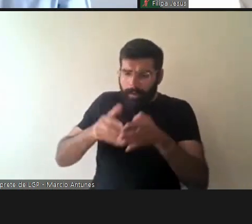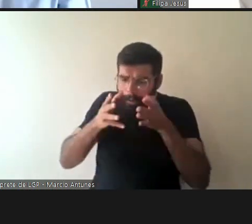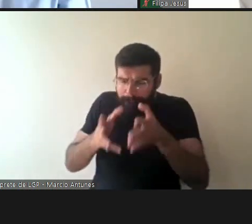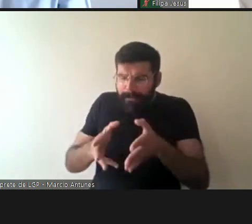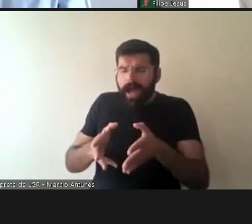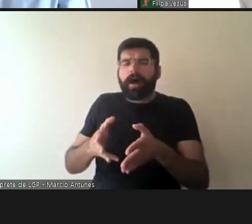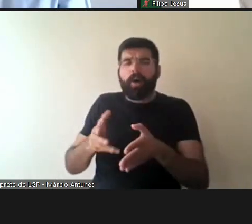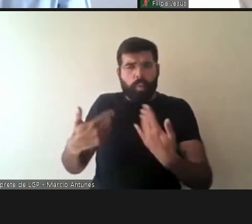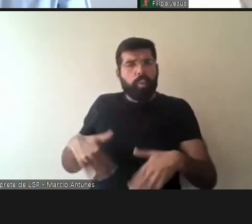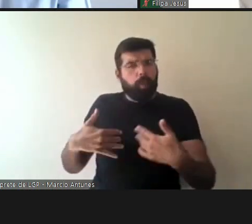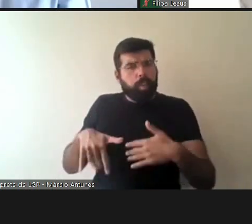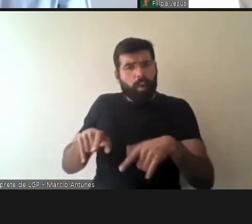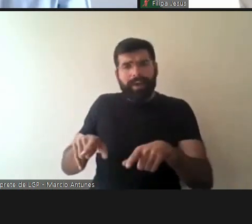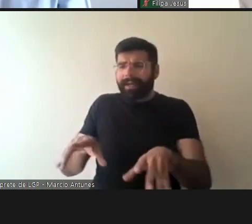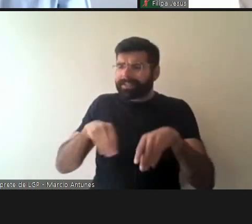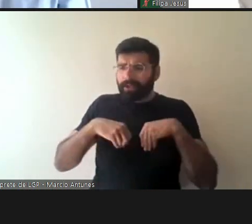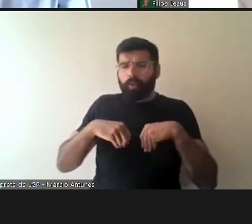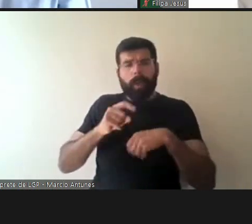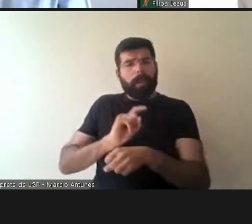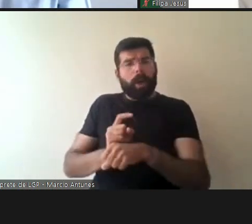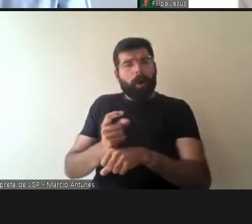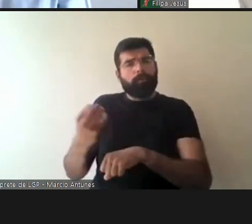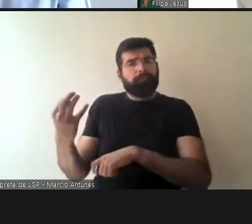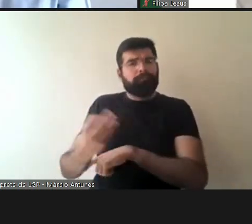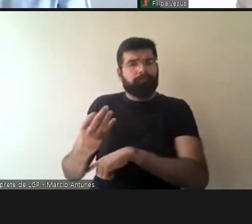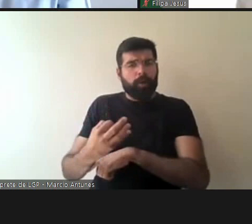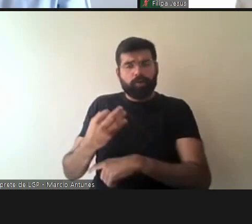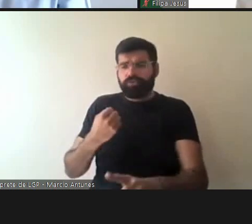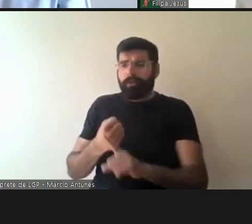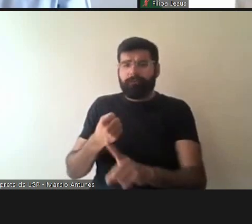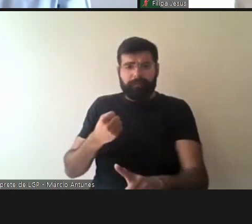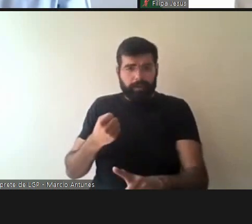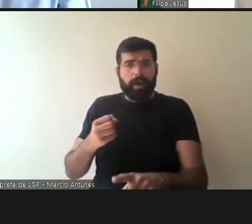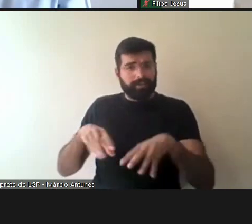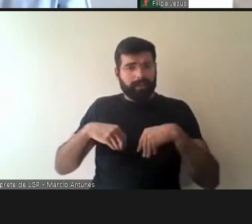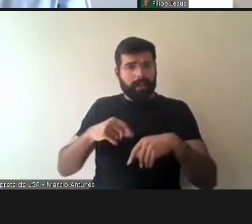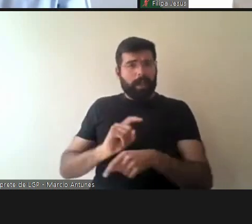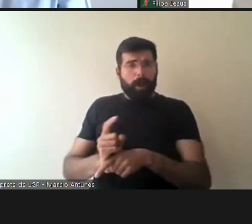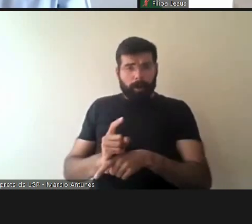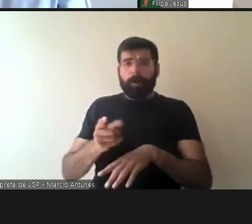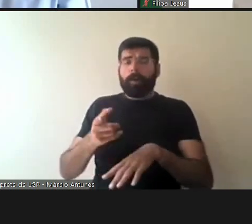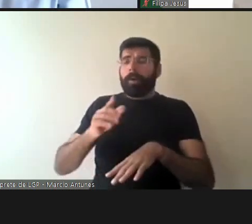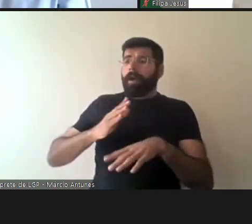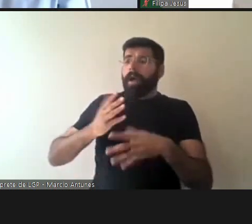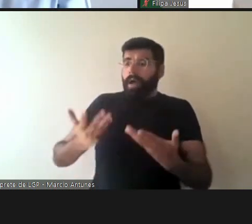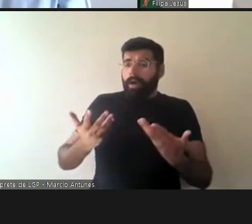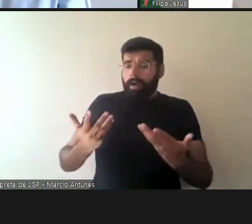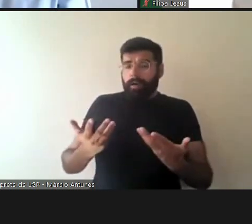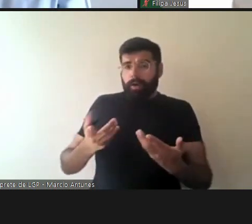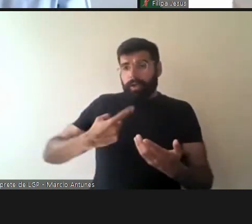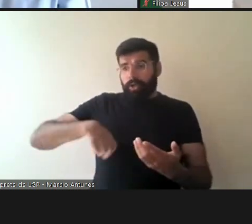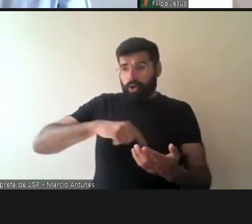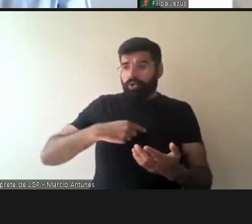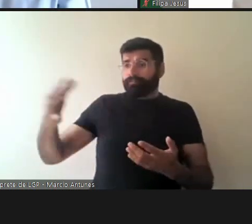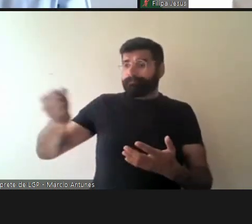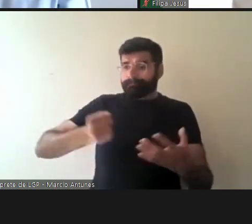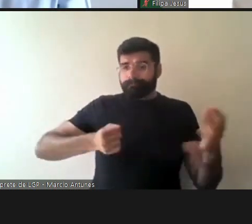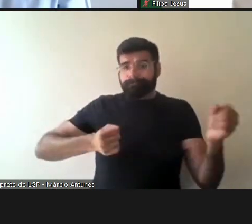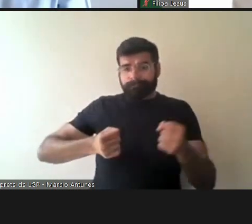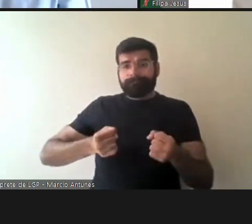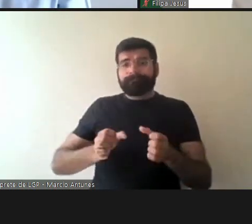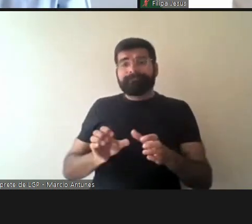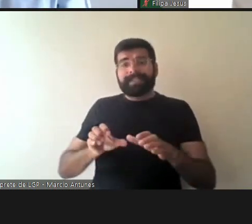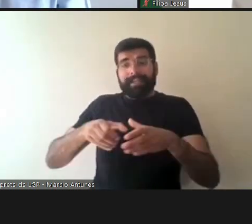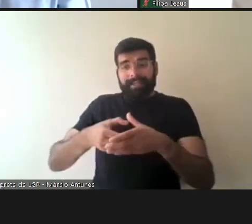e que abraçou vivamente este desafio. Estamos neste momento a recrutar a equipa